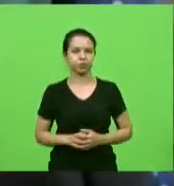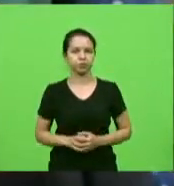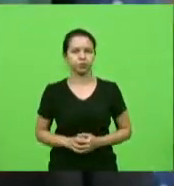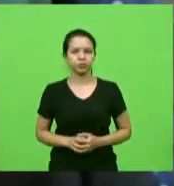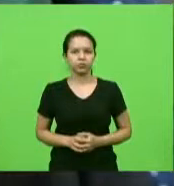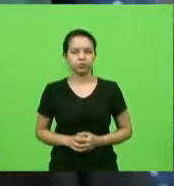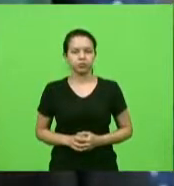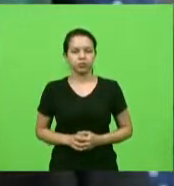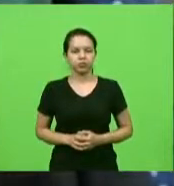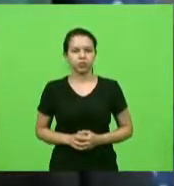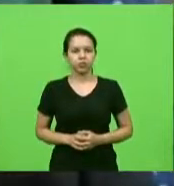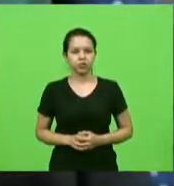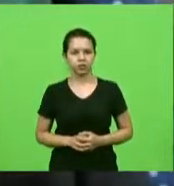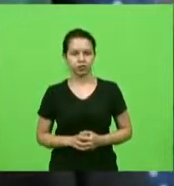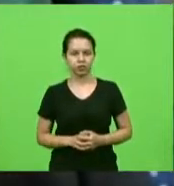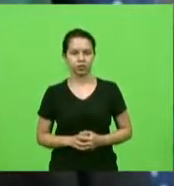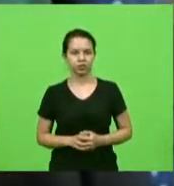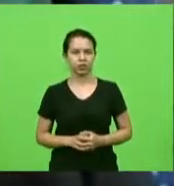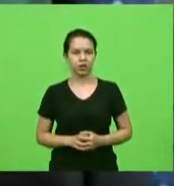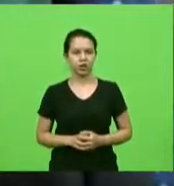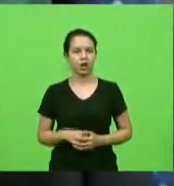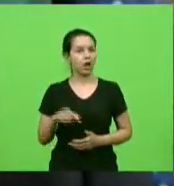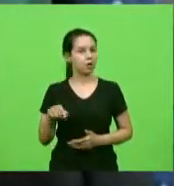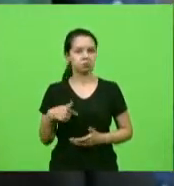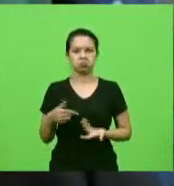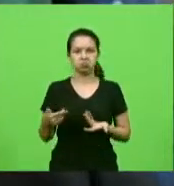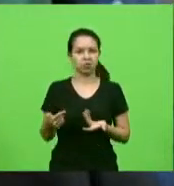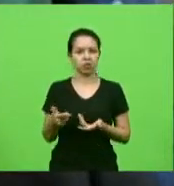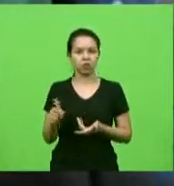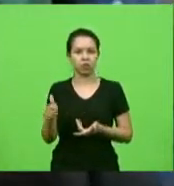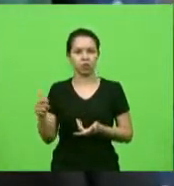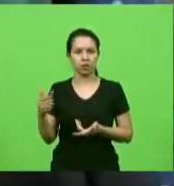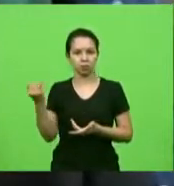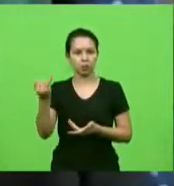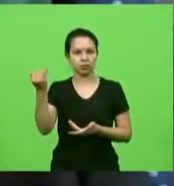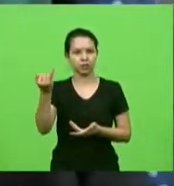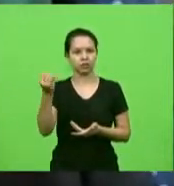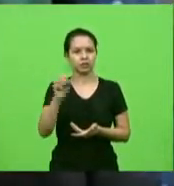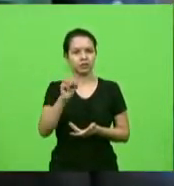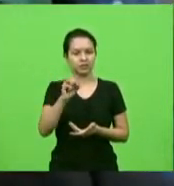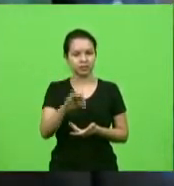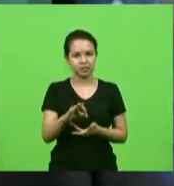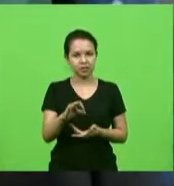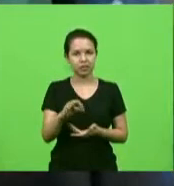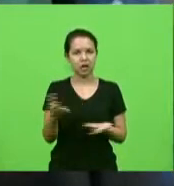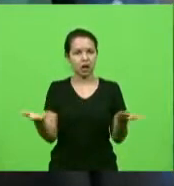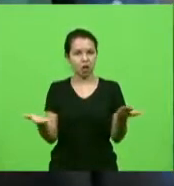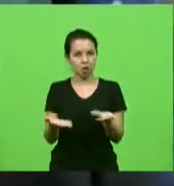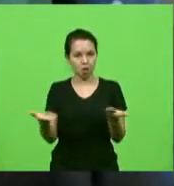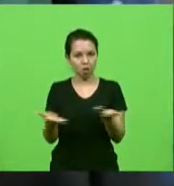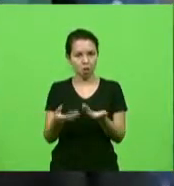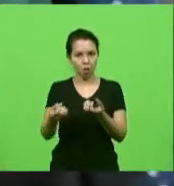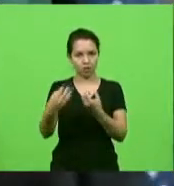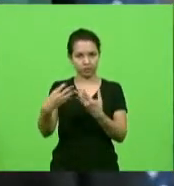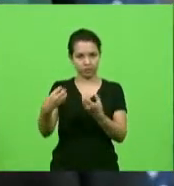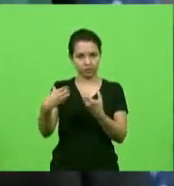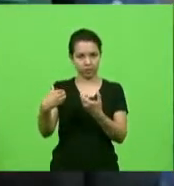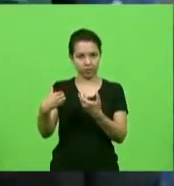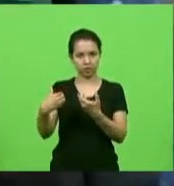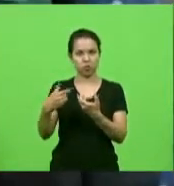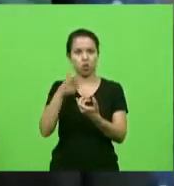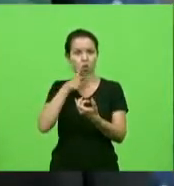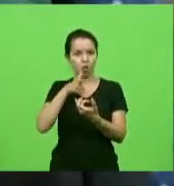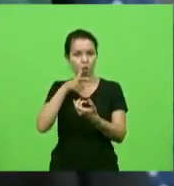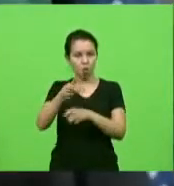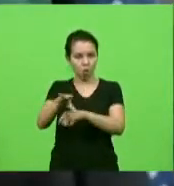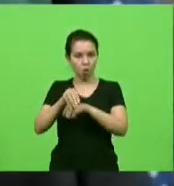adiantaria conhecer-se esta realidade se não se extraíssem dos fatos os ensinamentos que eles propiciam. E